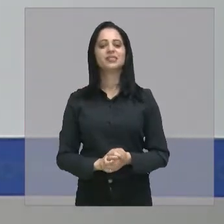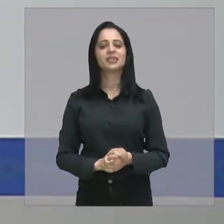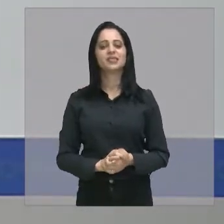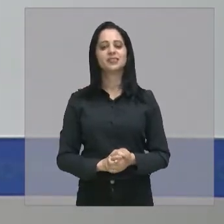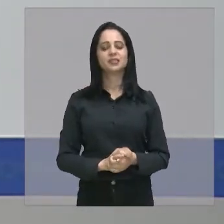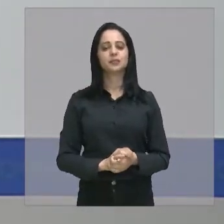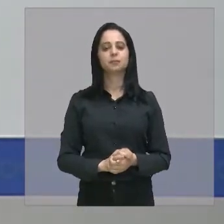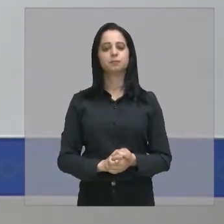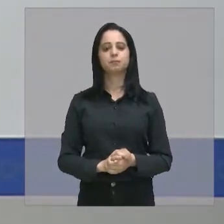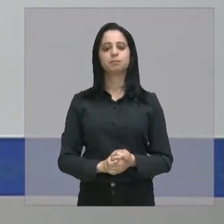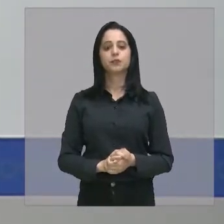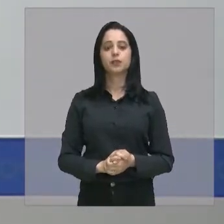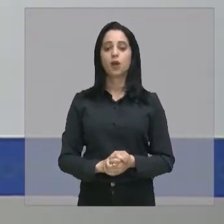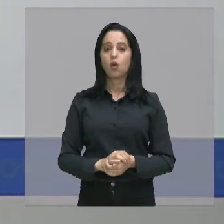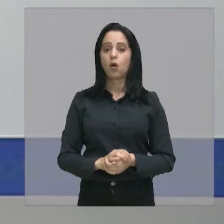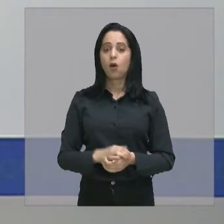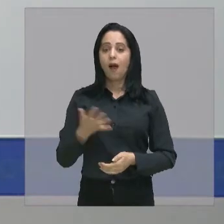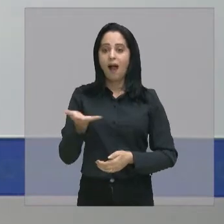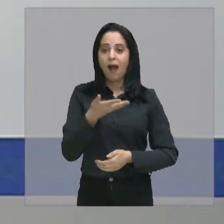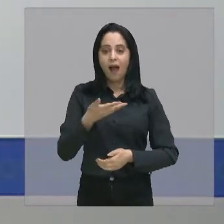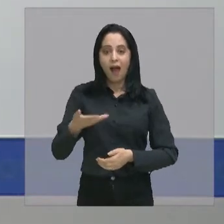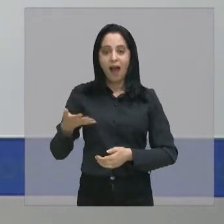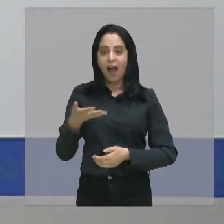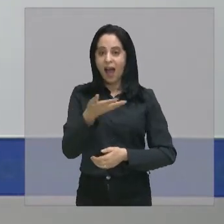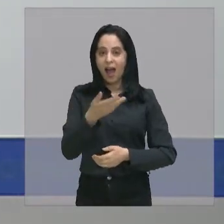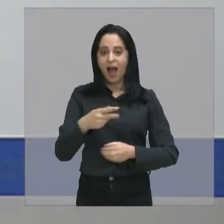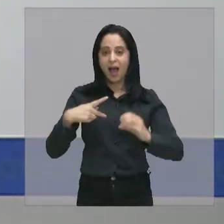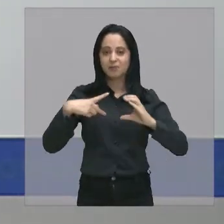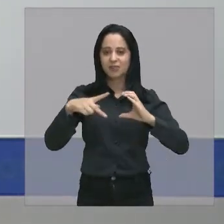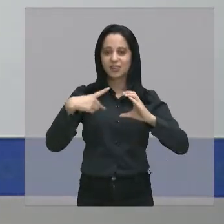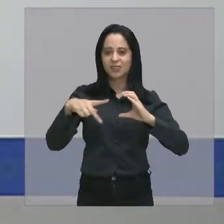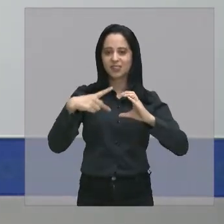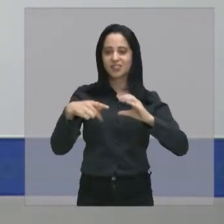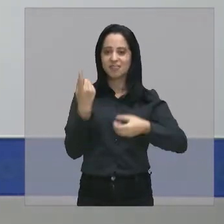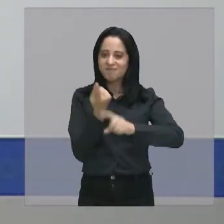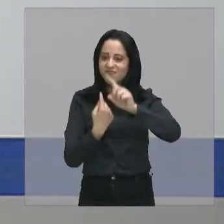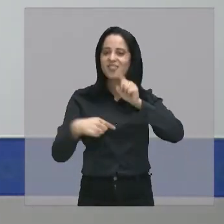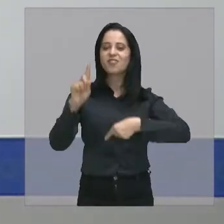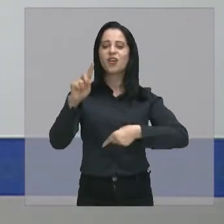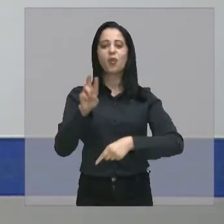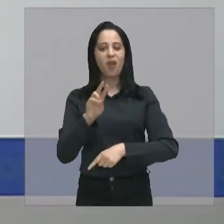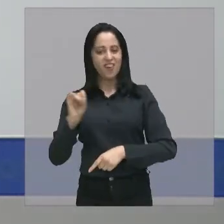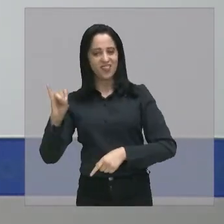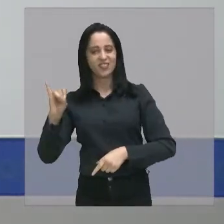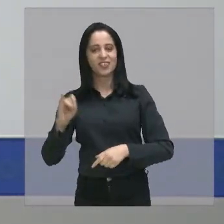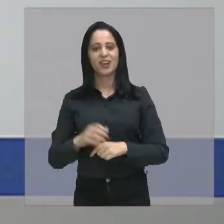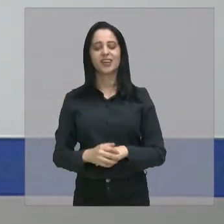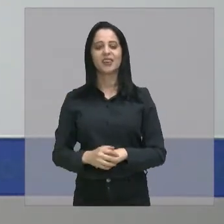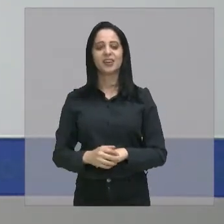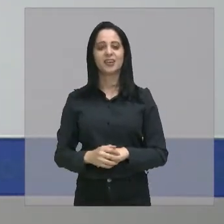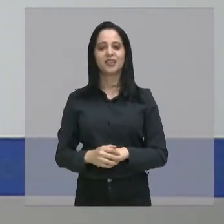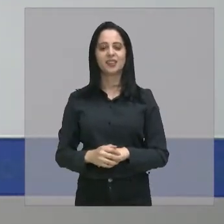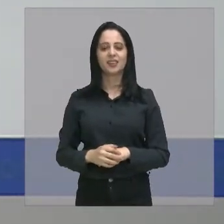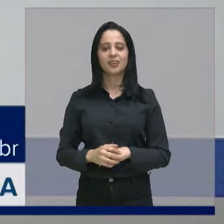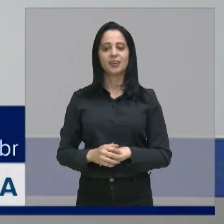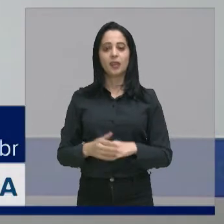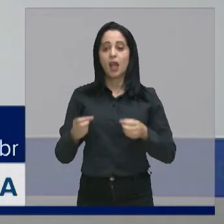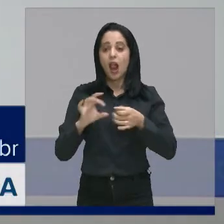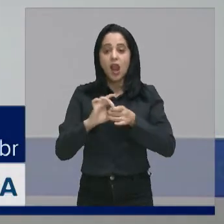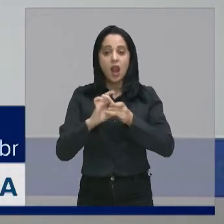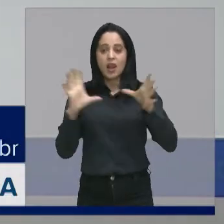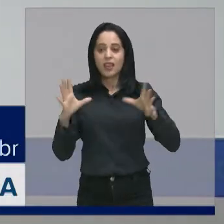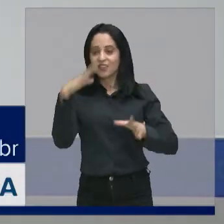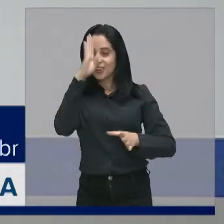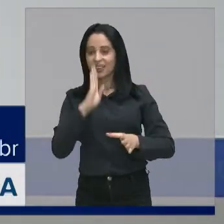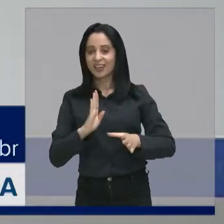televisão. E logo, logo, em breve, nós vamos estar expandindo, viu, Maria? Expandindo aí nossa rede de comunicação aqui na casa, se Deus quiser, com o canal aberto. Com